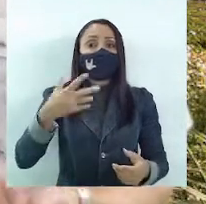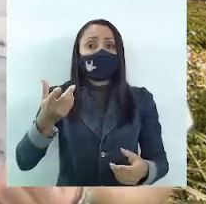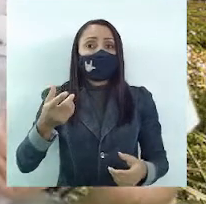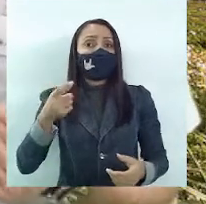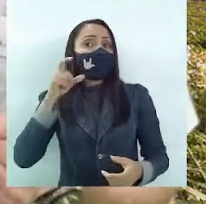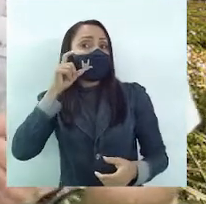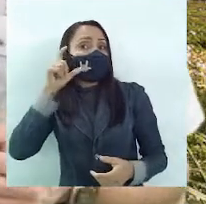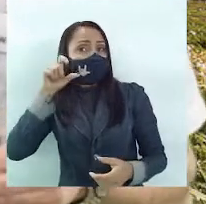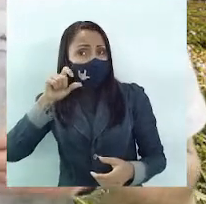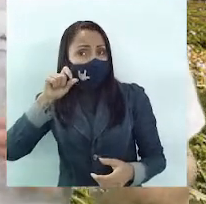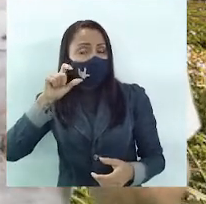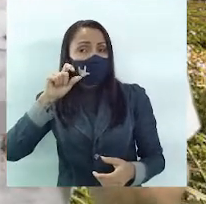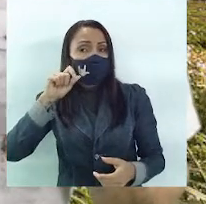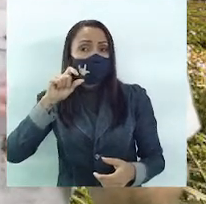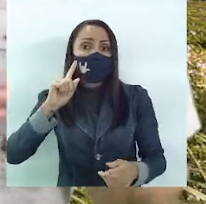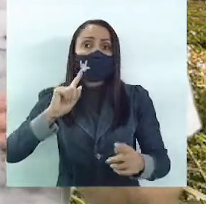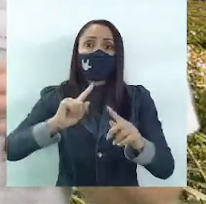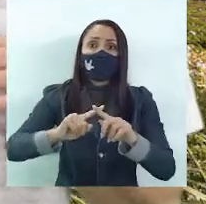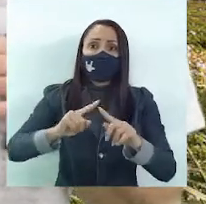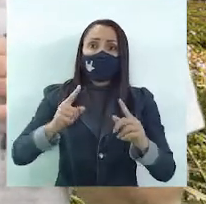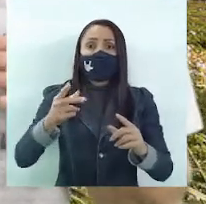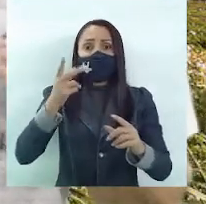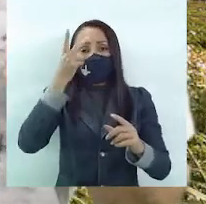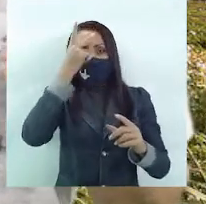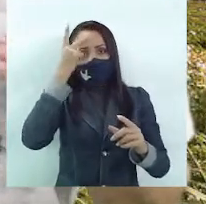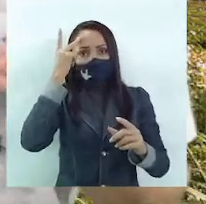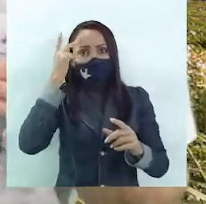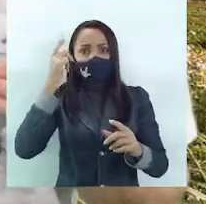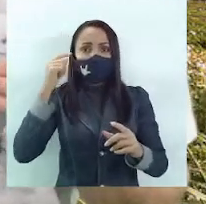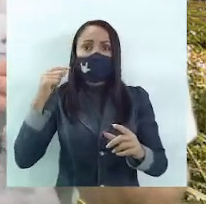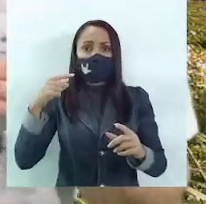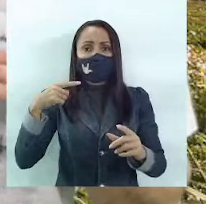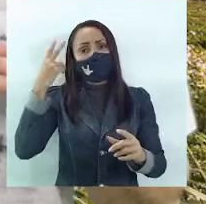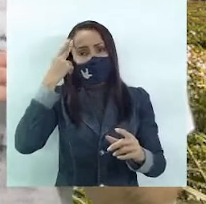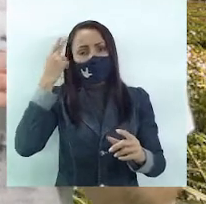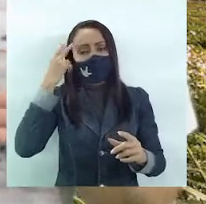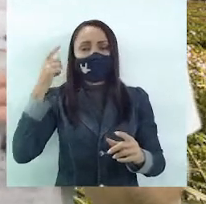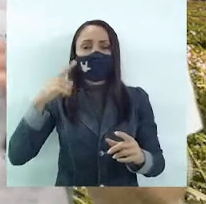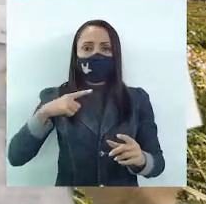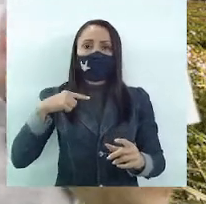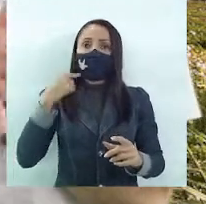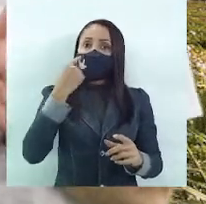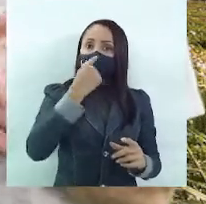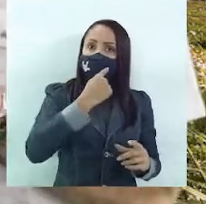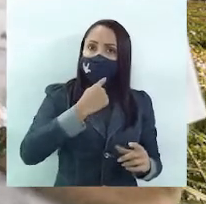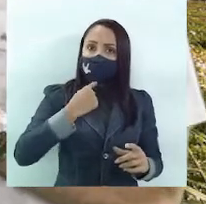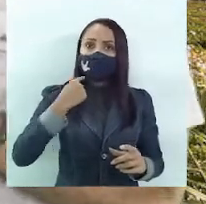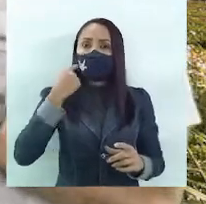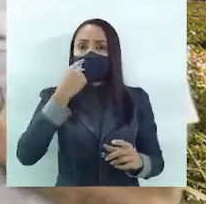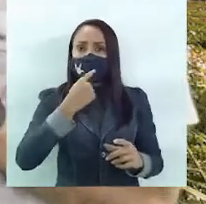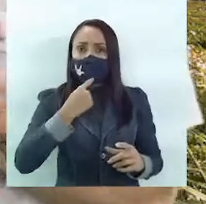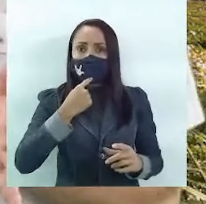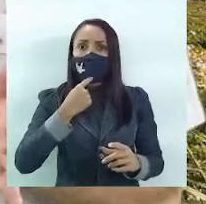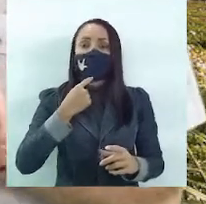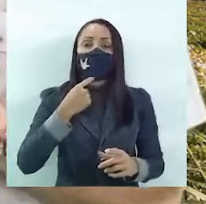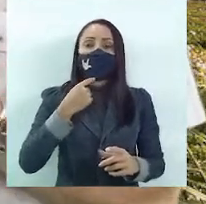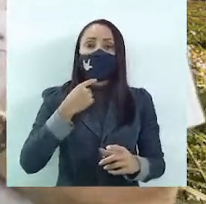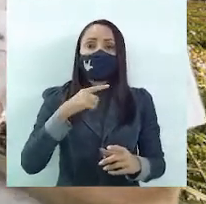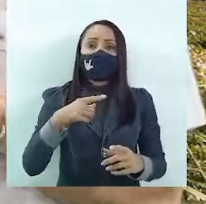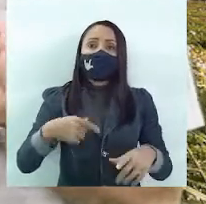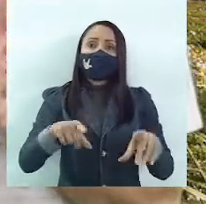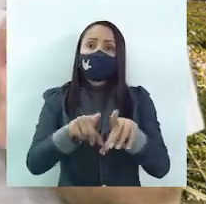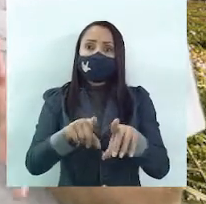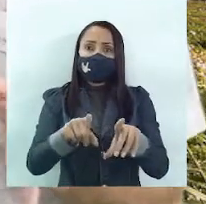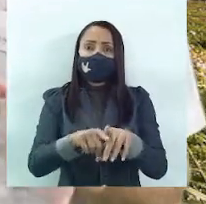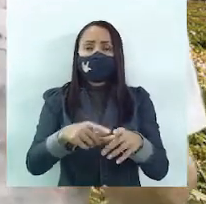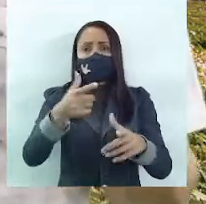esse nome feio, mas isso aí as pessoas têm na boca geralmente. Então, o que ocorre? Além do Streptococcus mutans, também tem